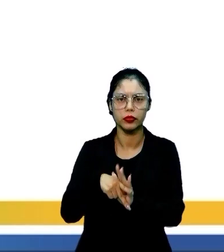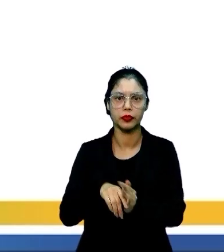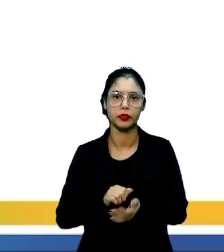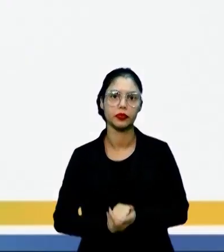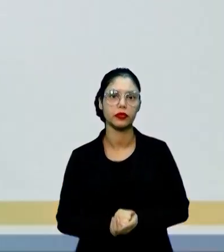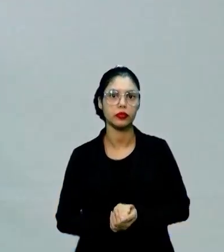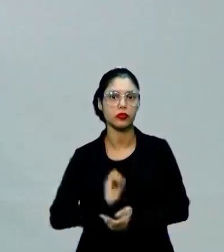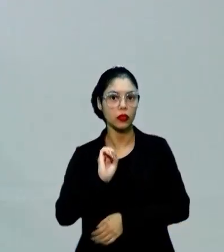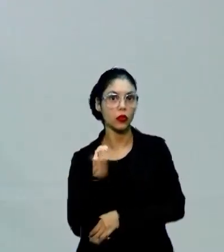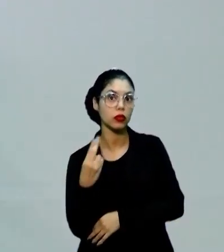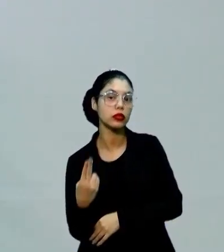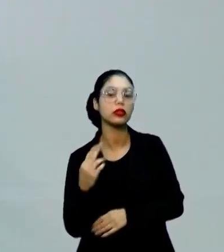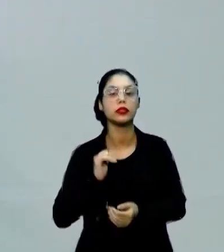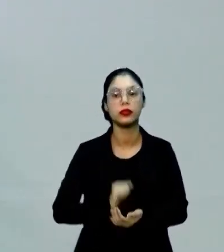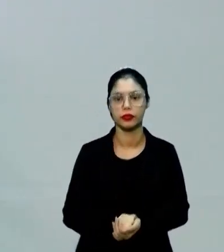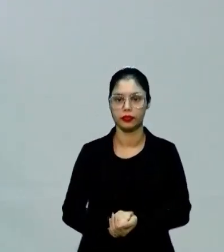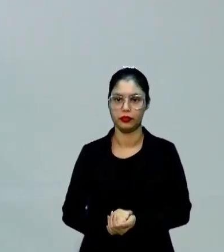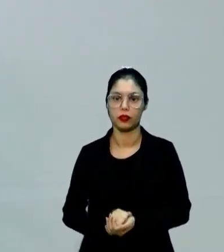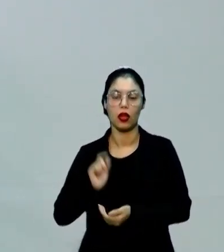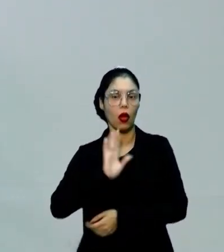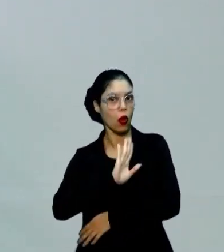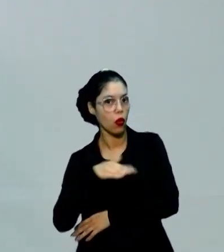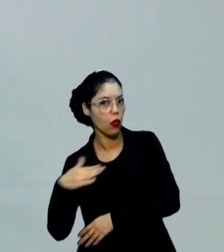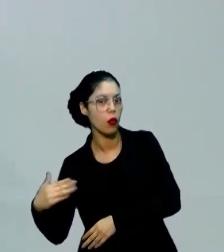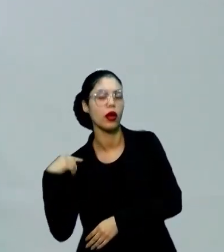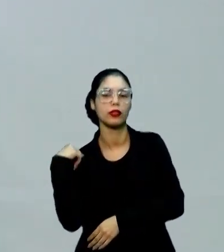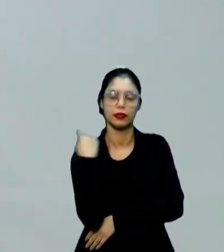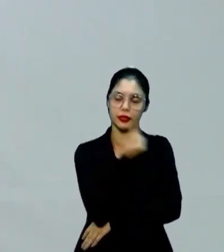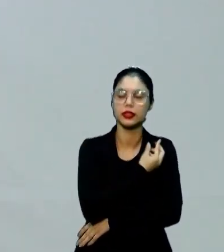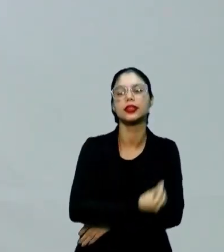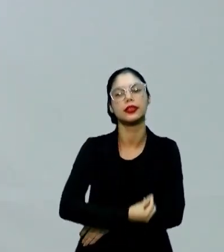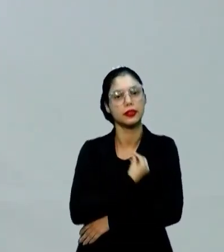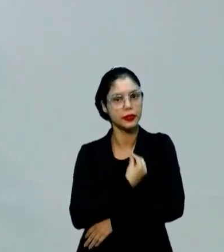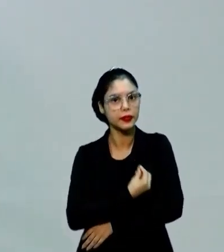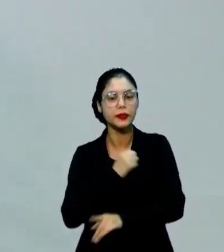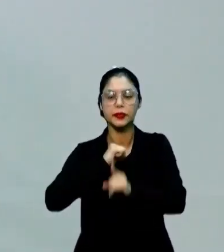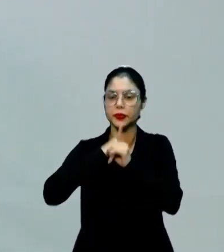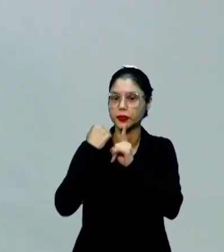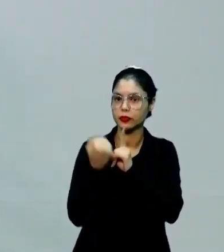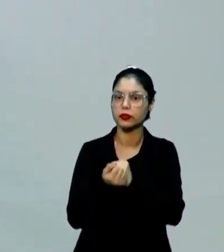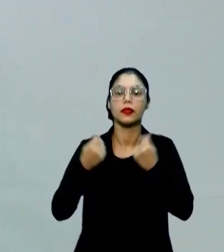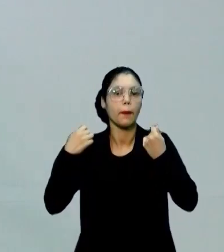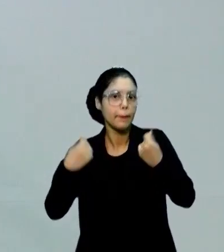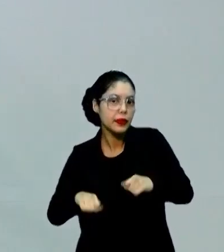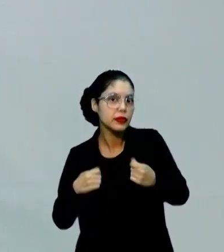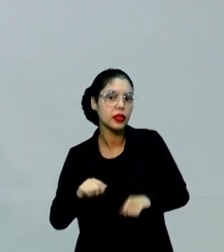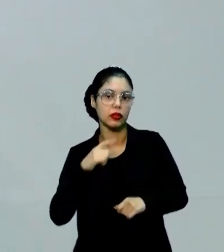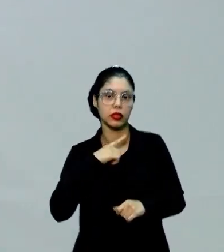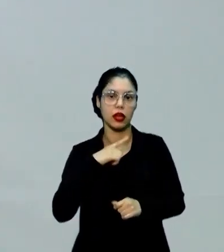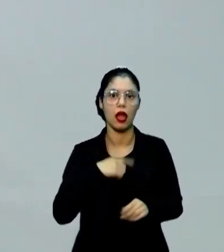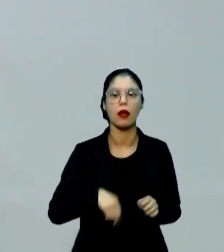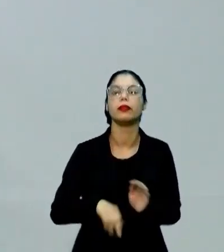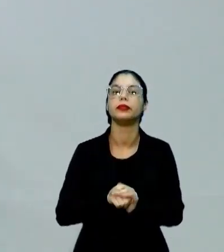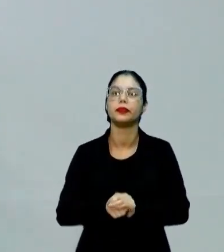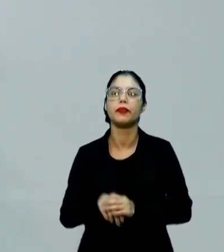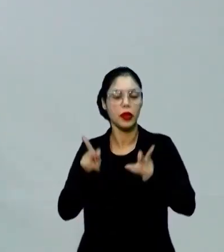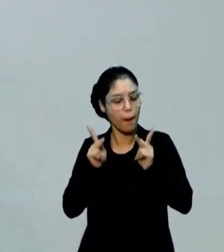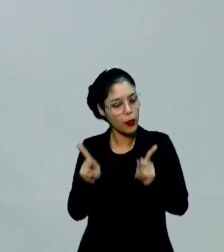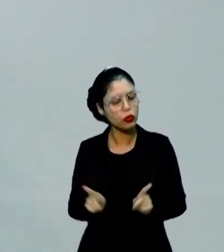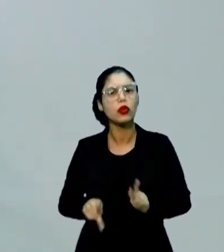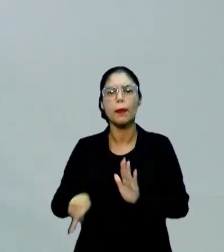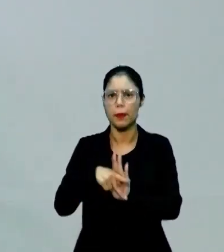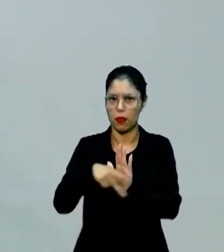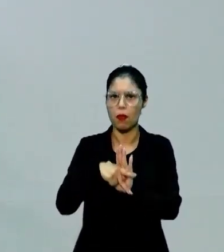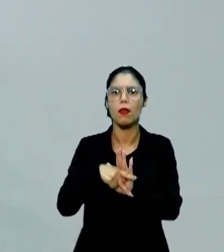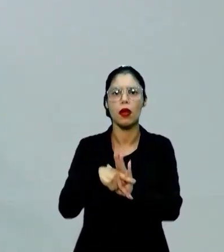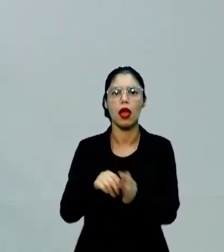comportamento, ou seja, quando nós vivemos em sociedade, nós temos os nossos padrões de comportamento.